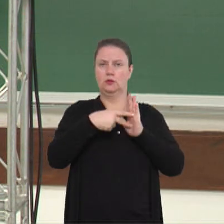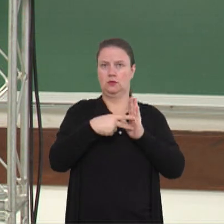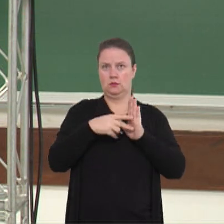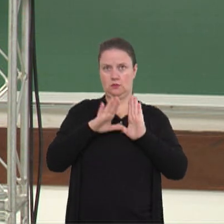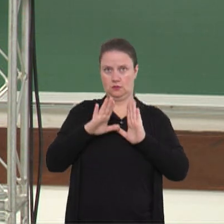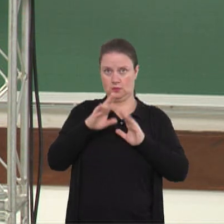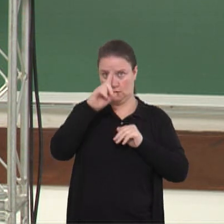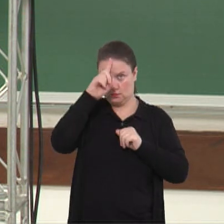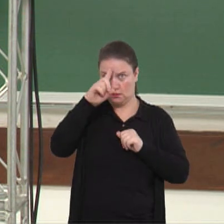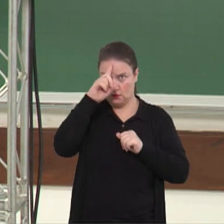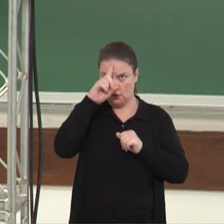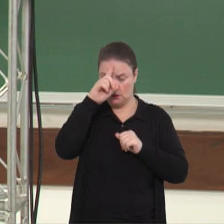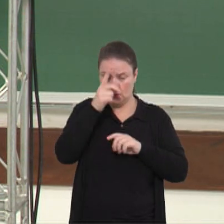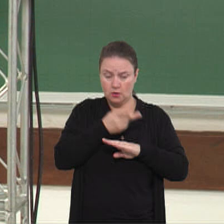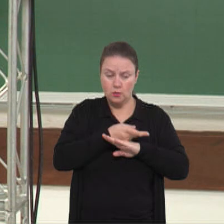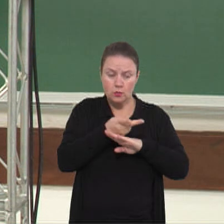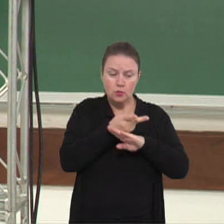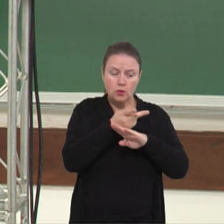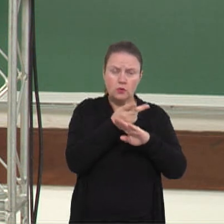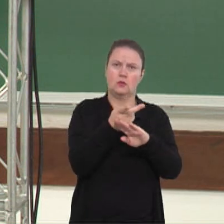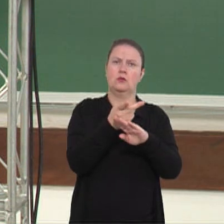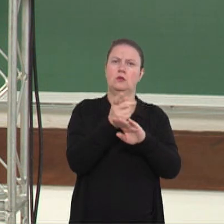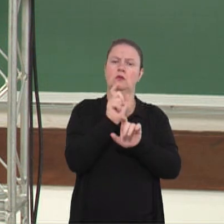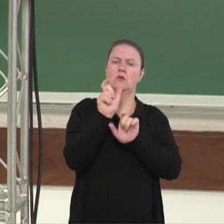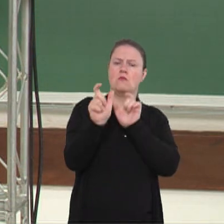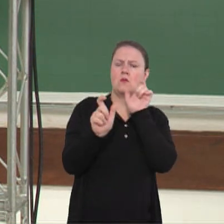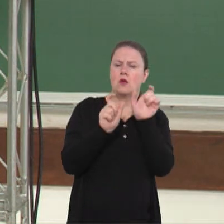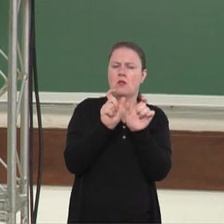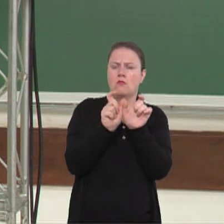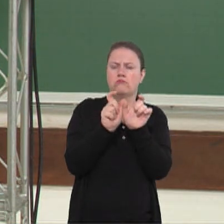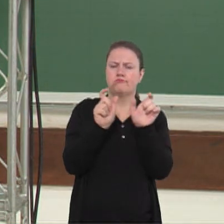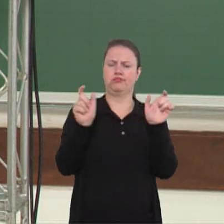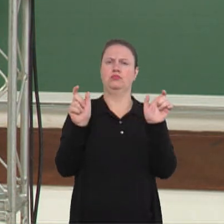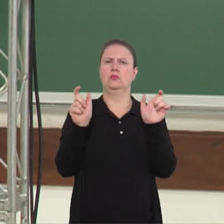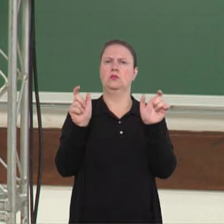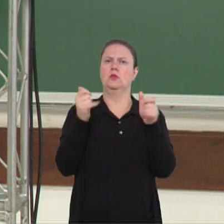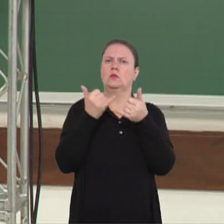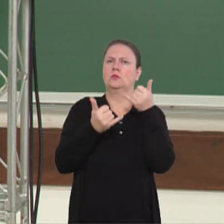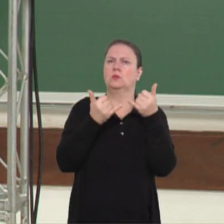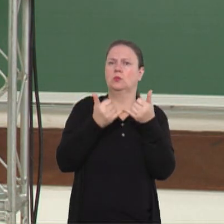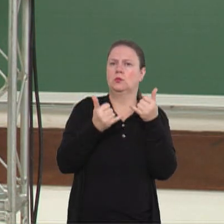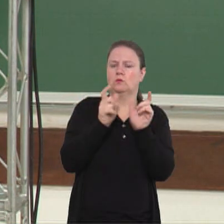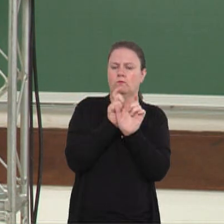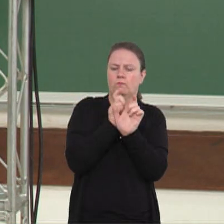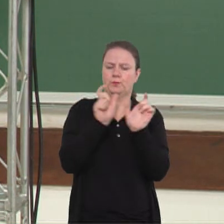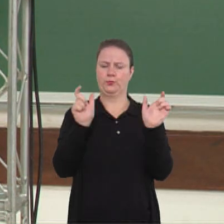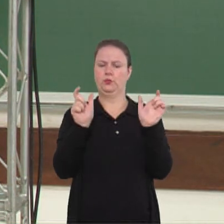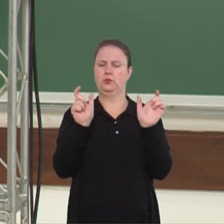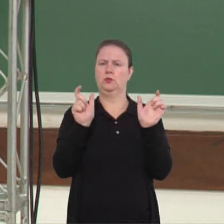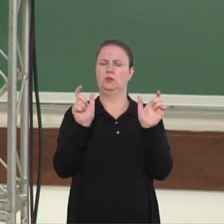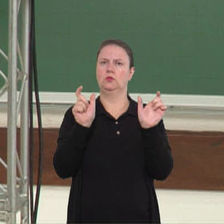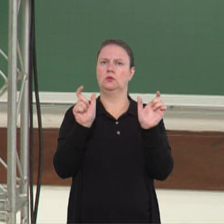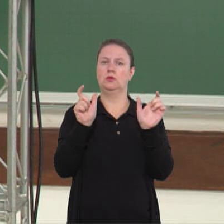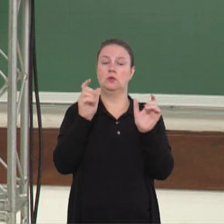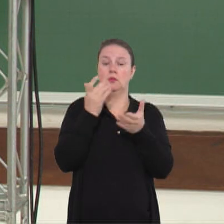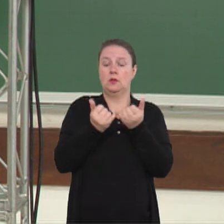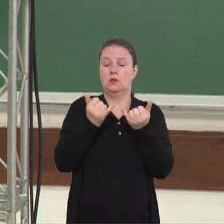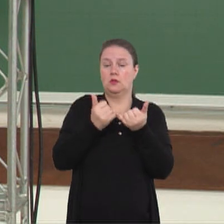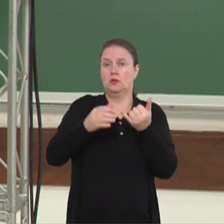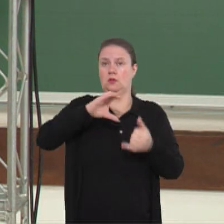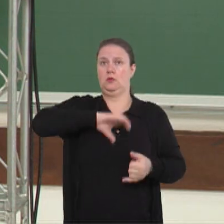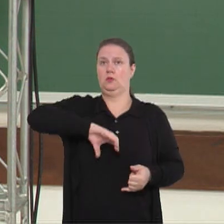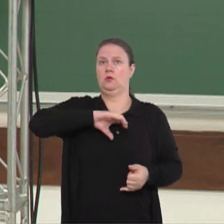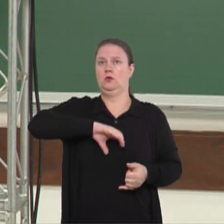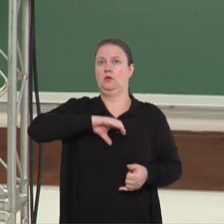dica é procure as palavras cognatas aqui por exemplo nós temos palavras que são muito parecidas com a língua portuguesa